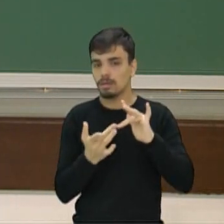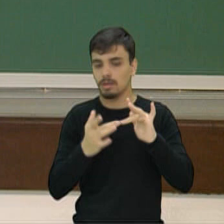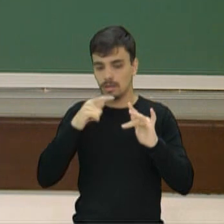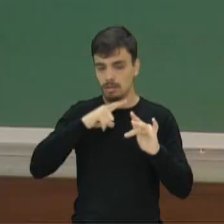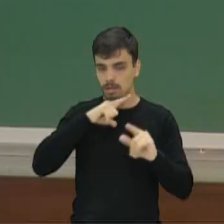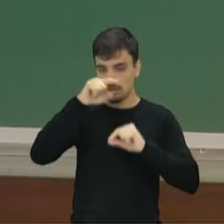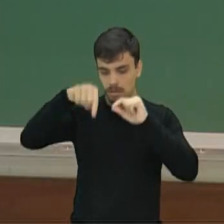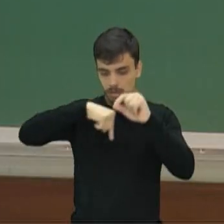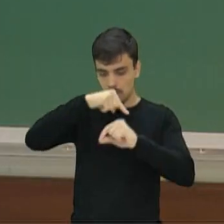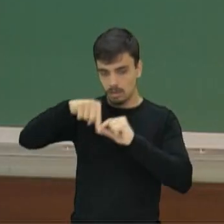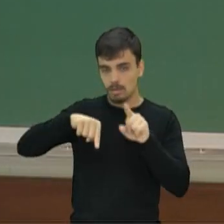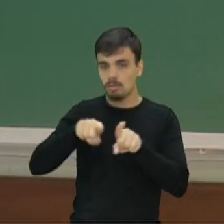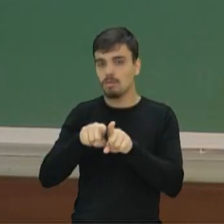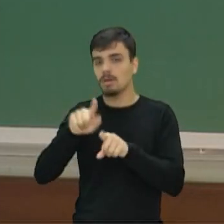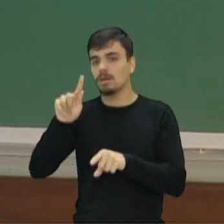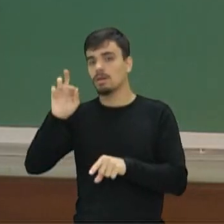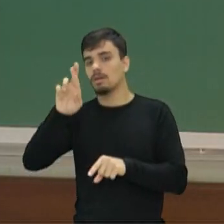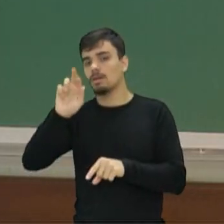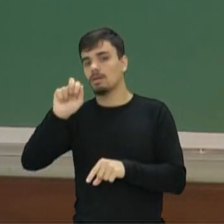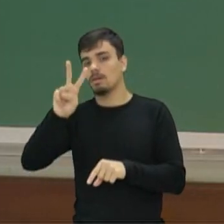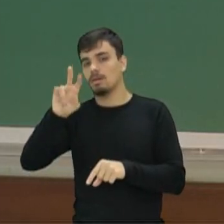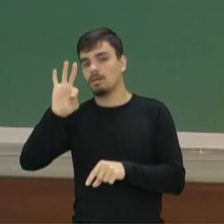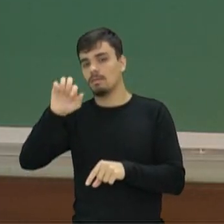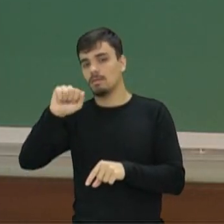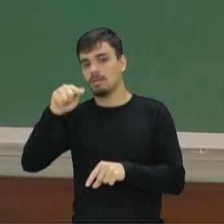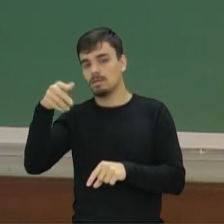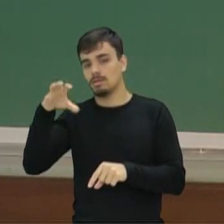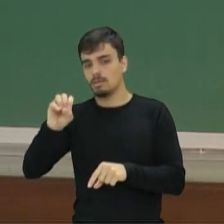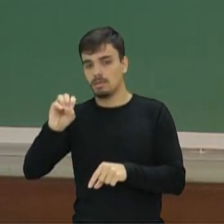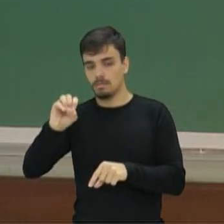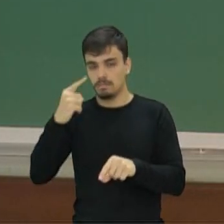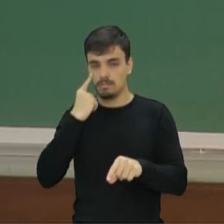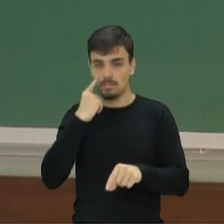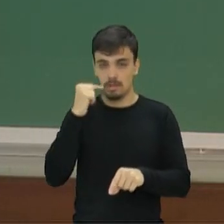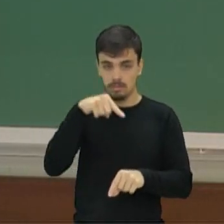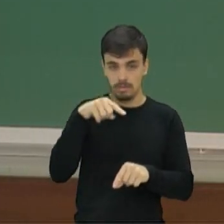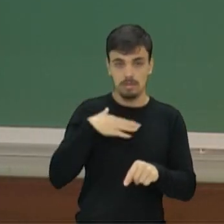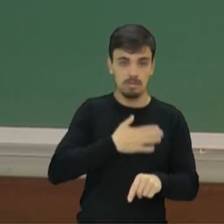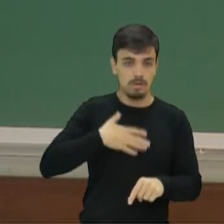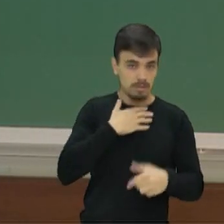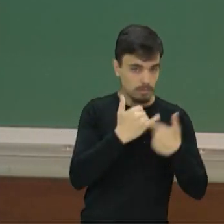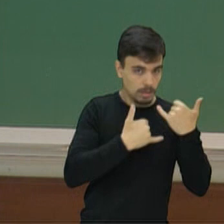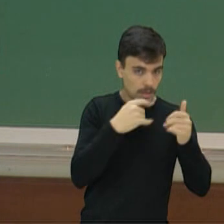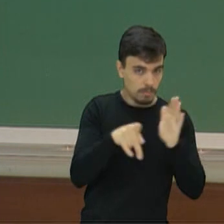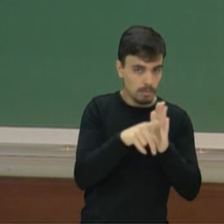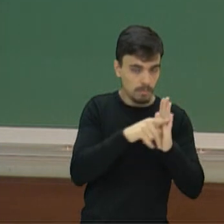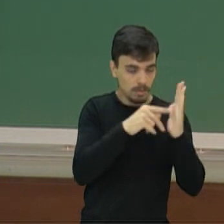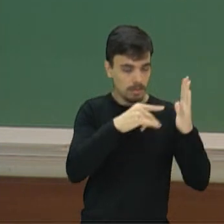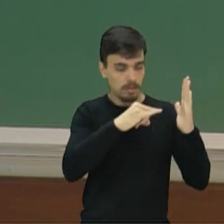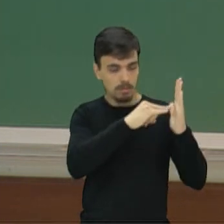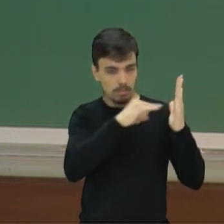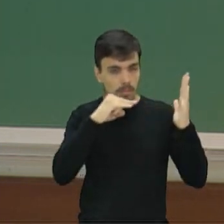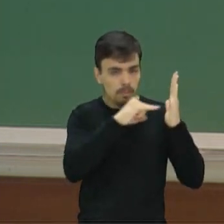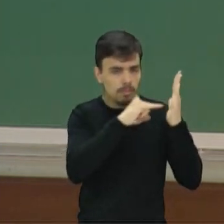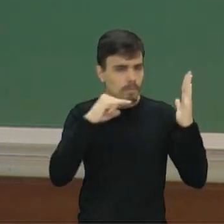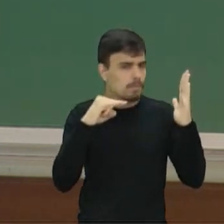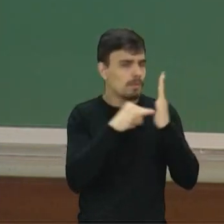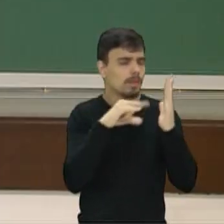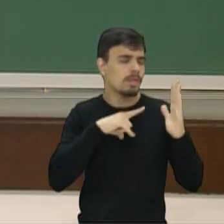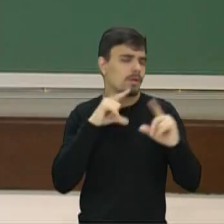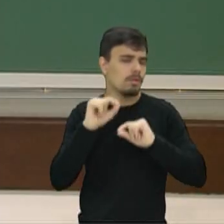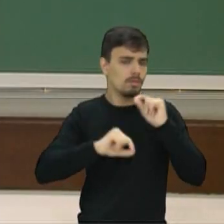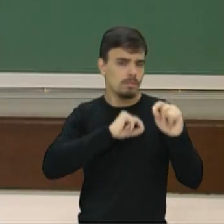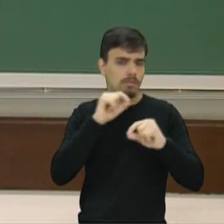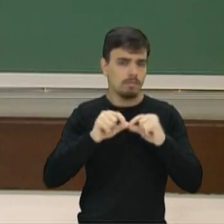Para você que gosta de brincar com ímãs, um ímã puxa o outro à distância, porque ao redor do ímã existe uma